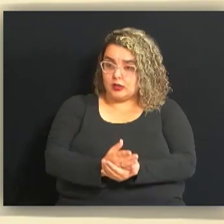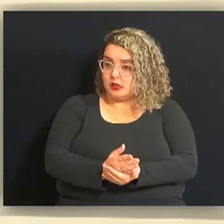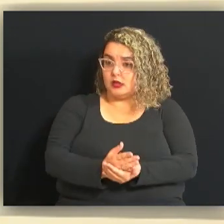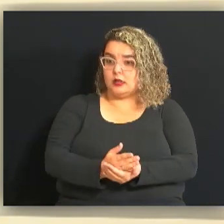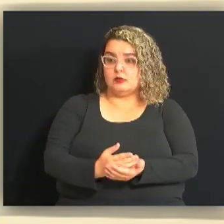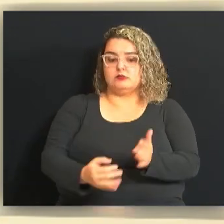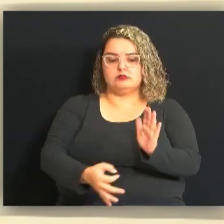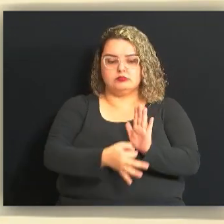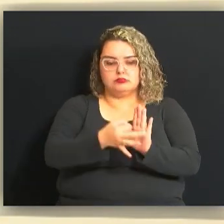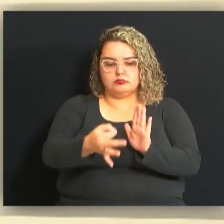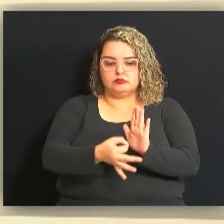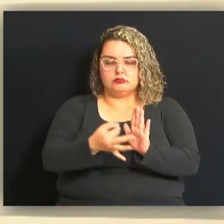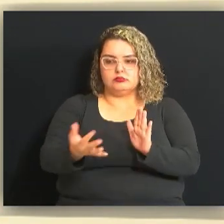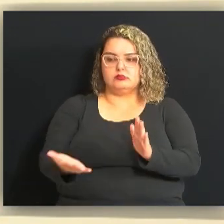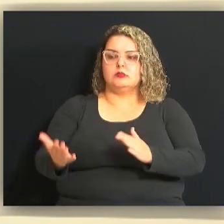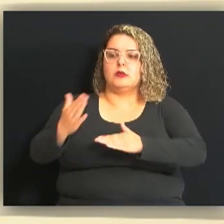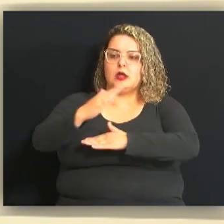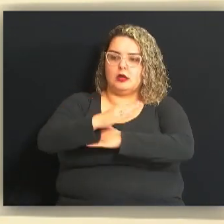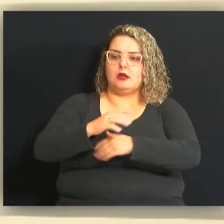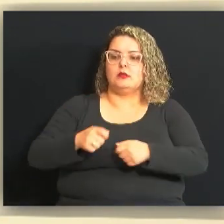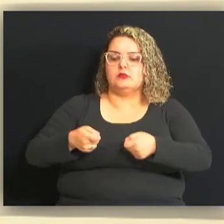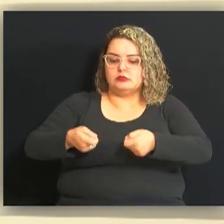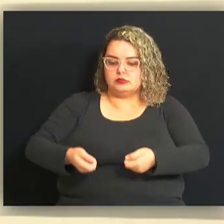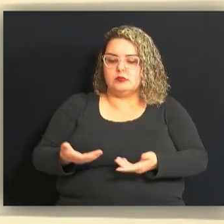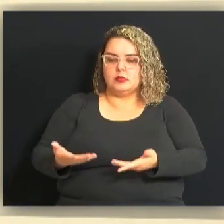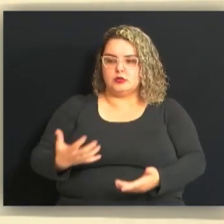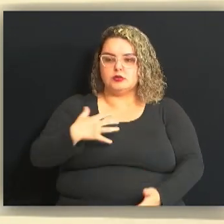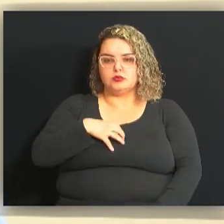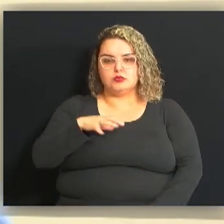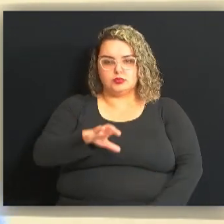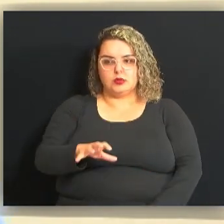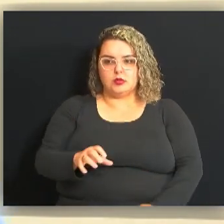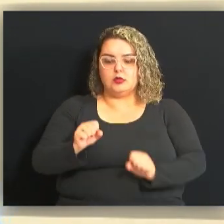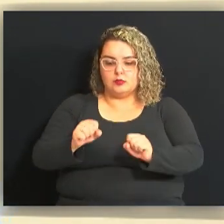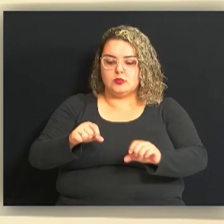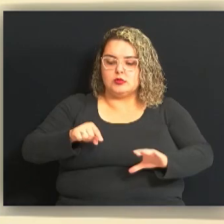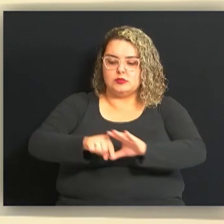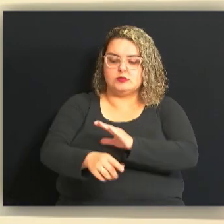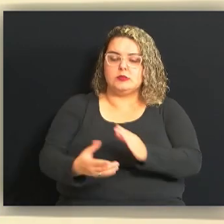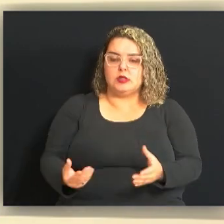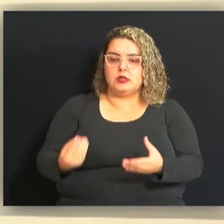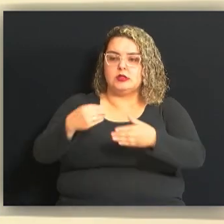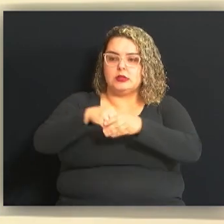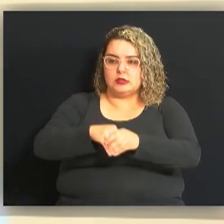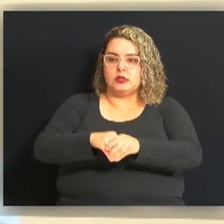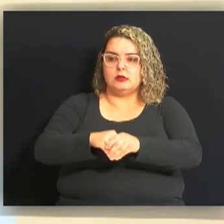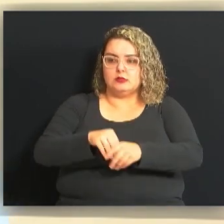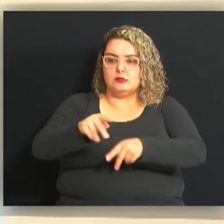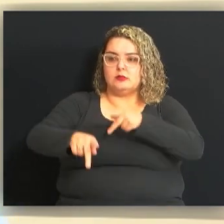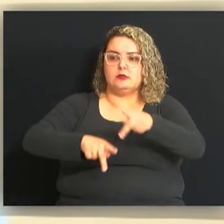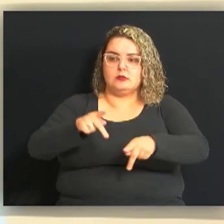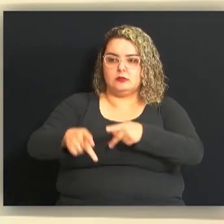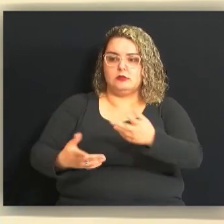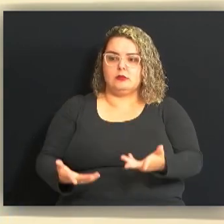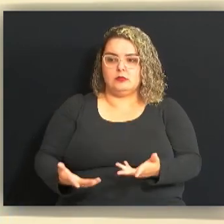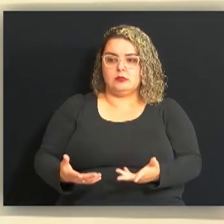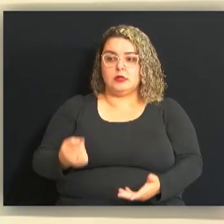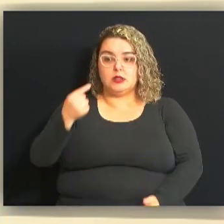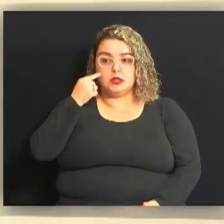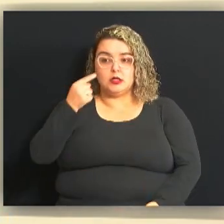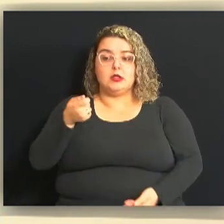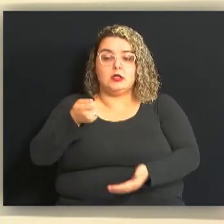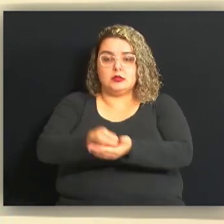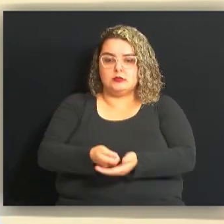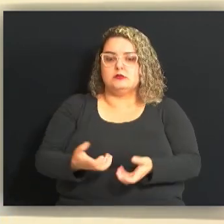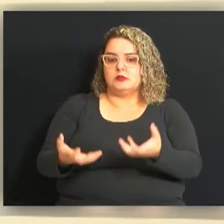enfim, que a casa se posicione de alguma forma, que a gente possa avançar muito dentro daquilo que a população pretende ou exige de